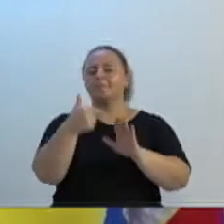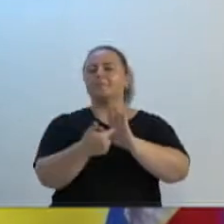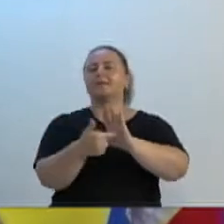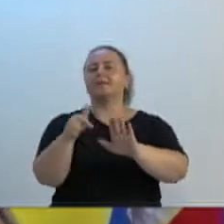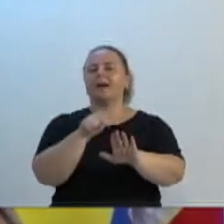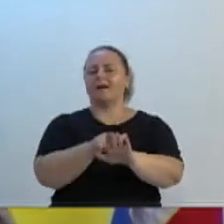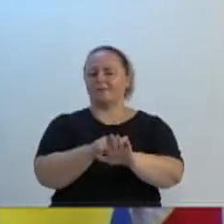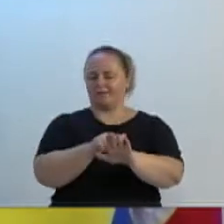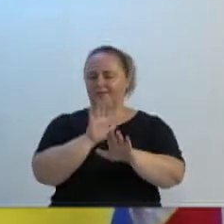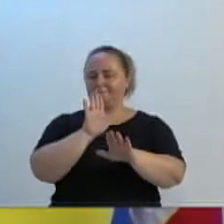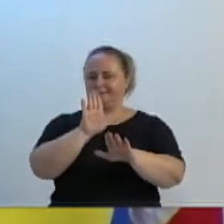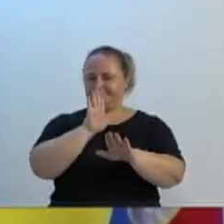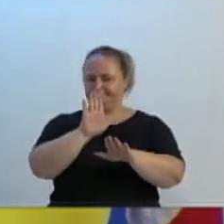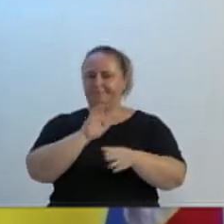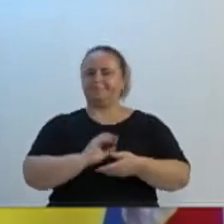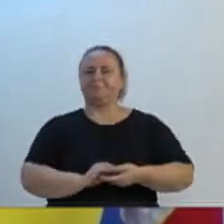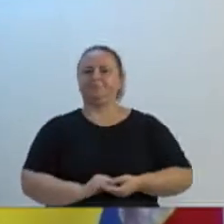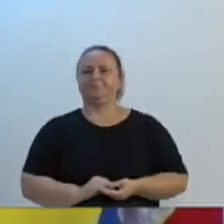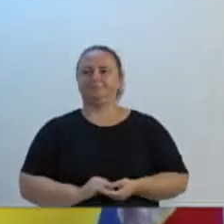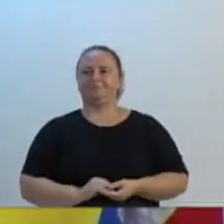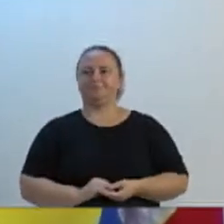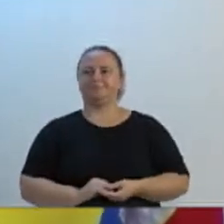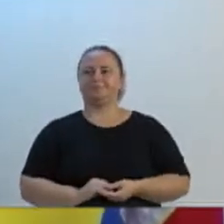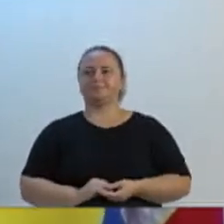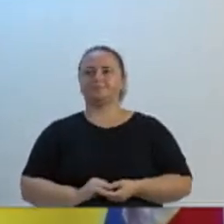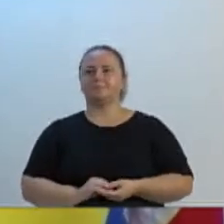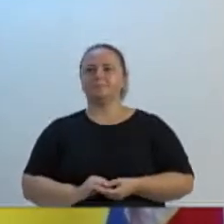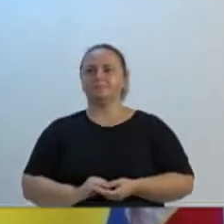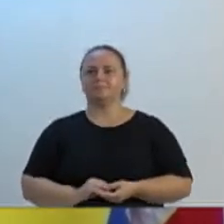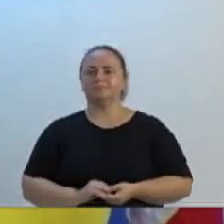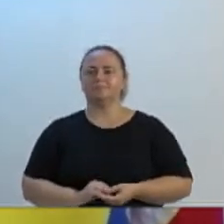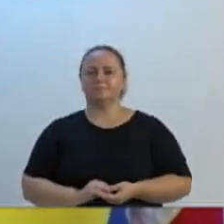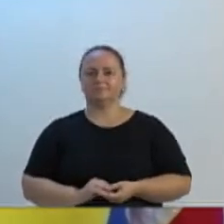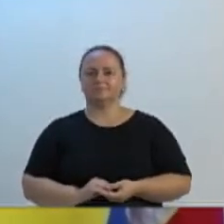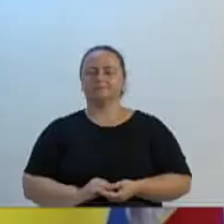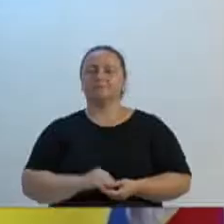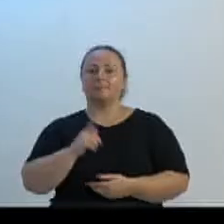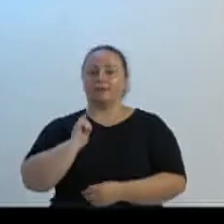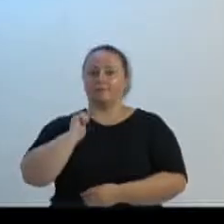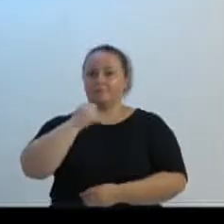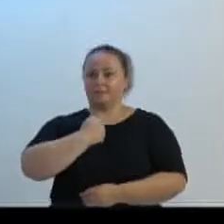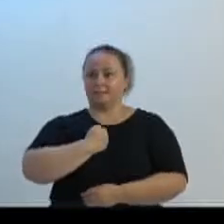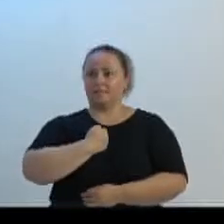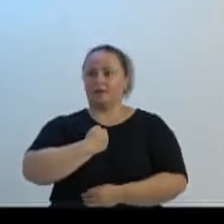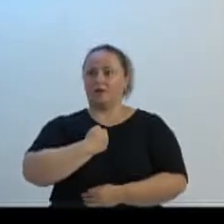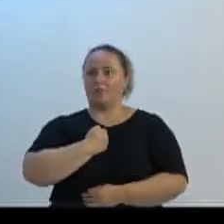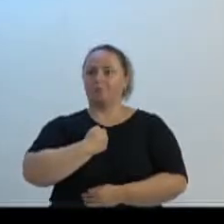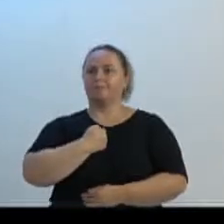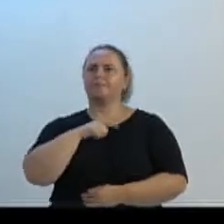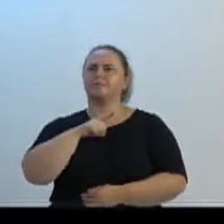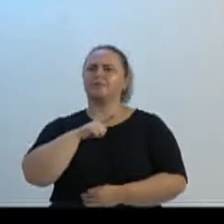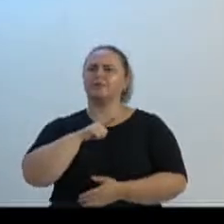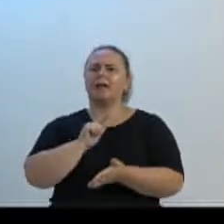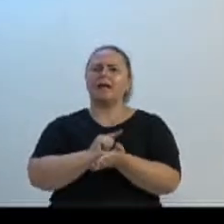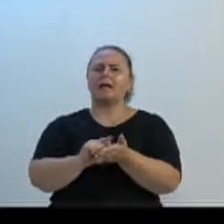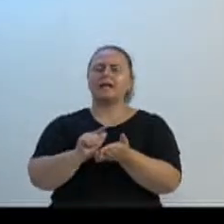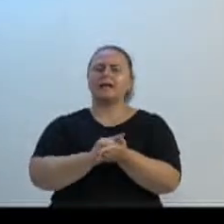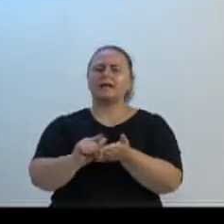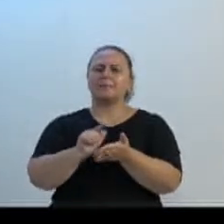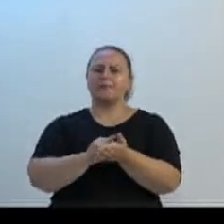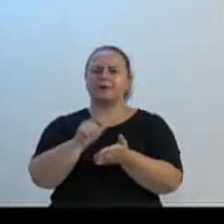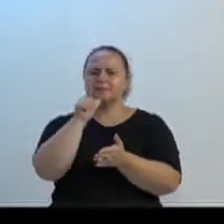pode soltar as fotos aí ele e com o fiscal do bairro richard a fortaleza acompanhando a limpeza do ribeirão